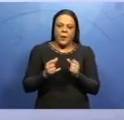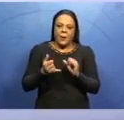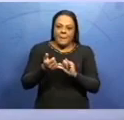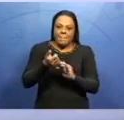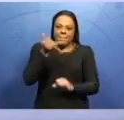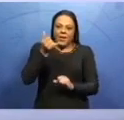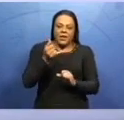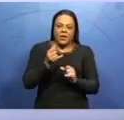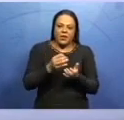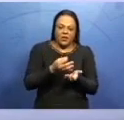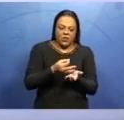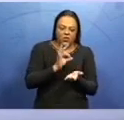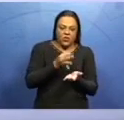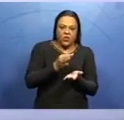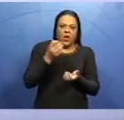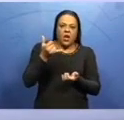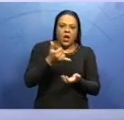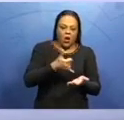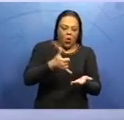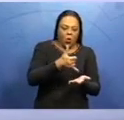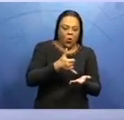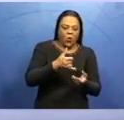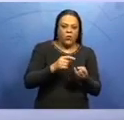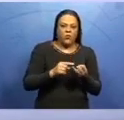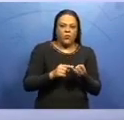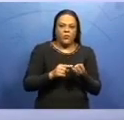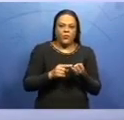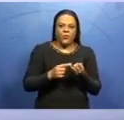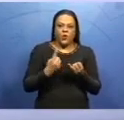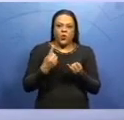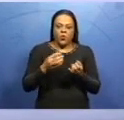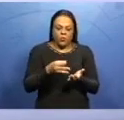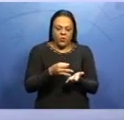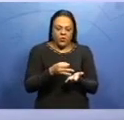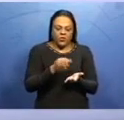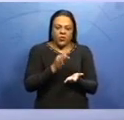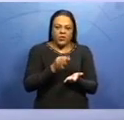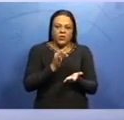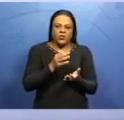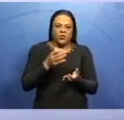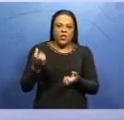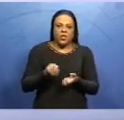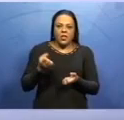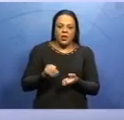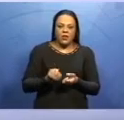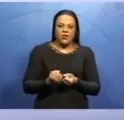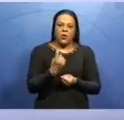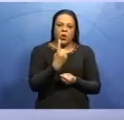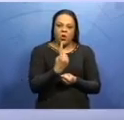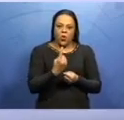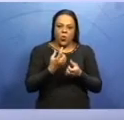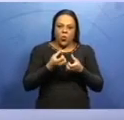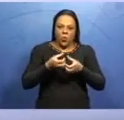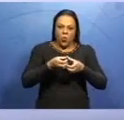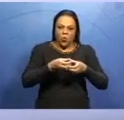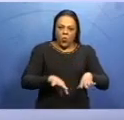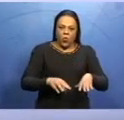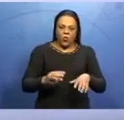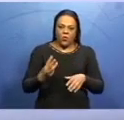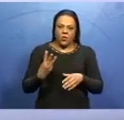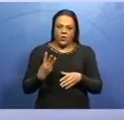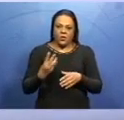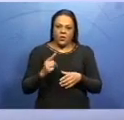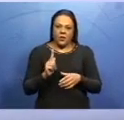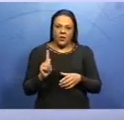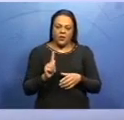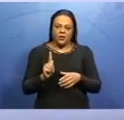de óleo, 1 xícara de leite, 1 ovo, 30 gramas de fermento fresco para